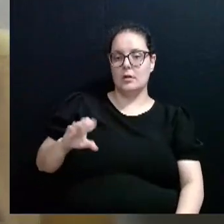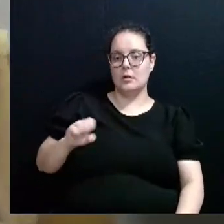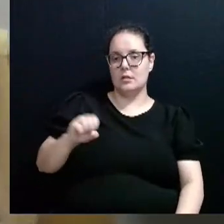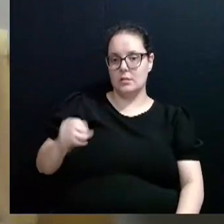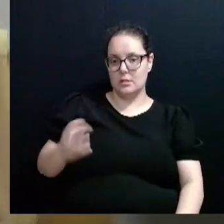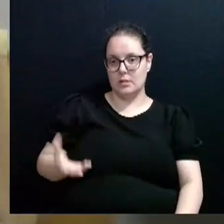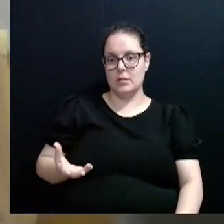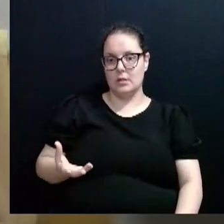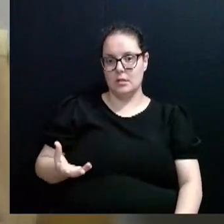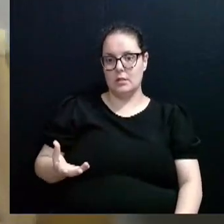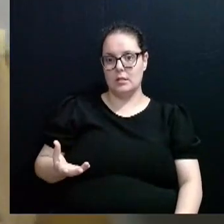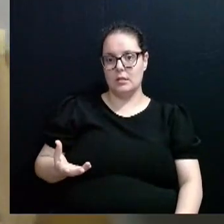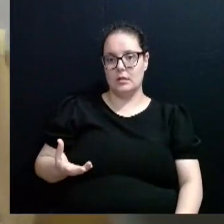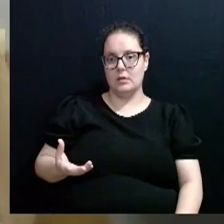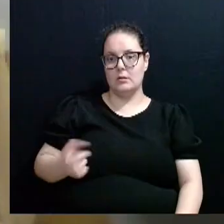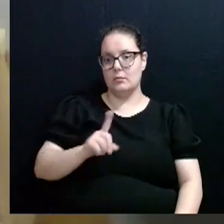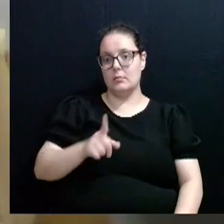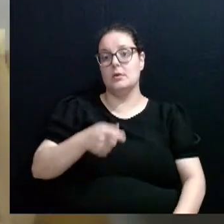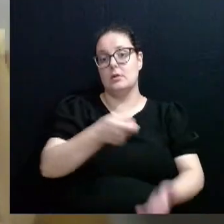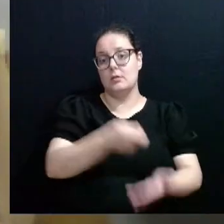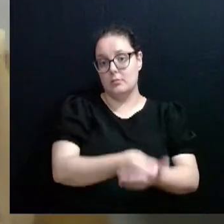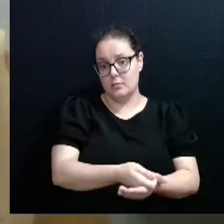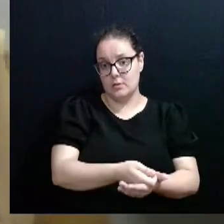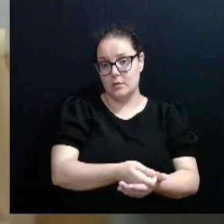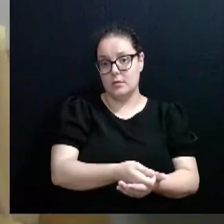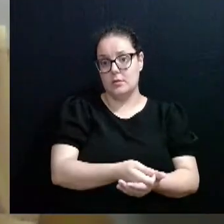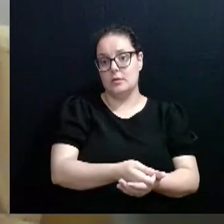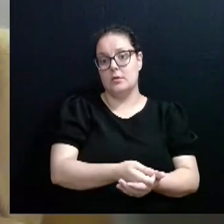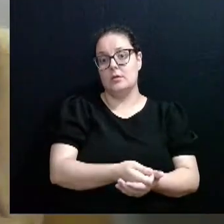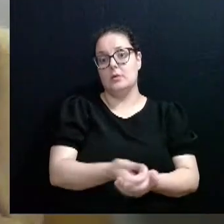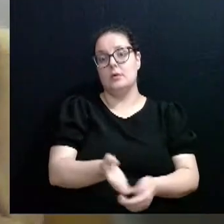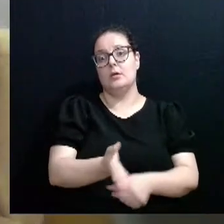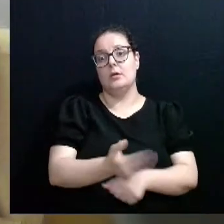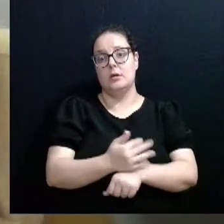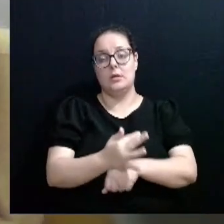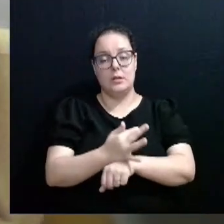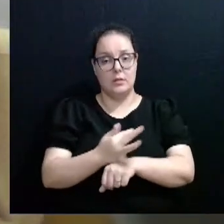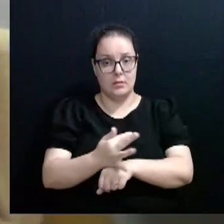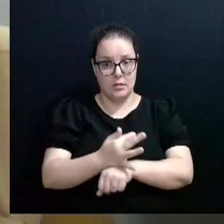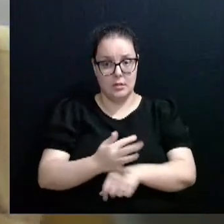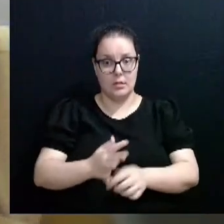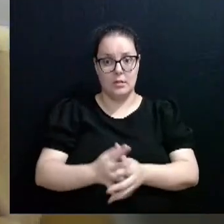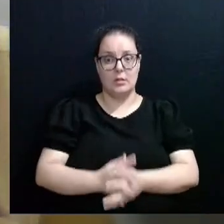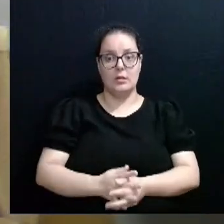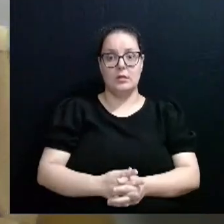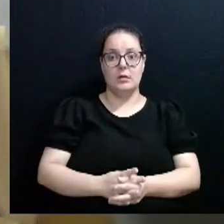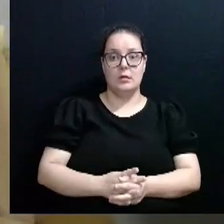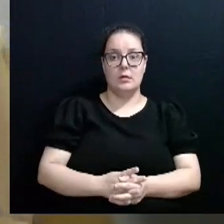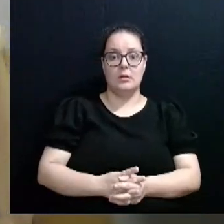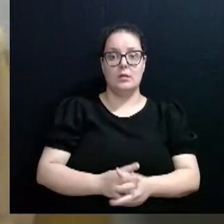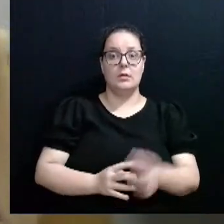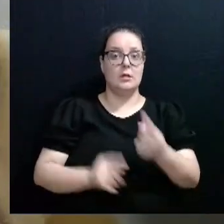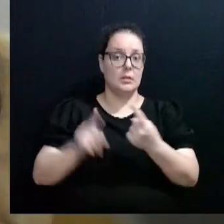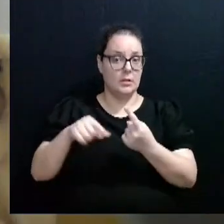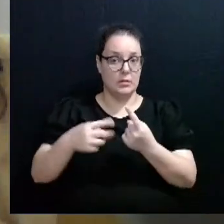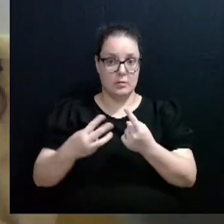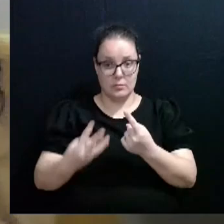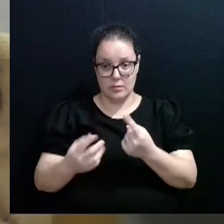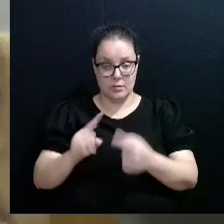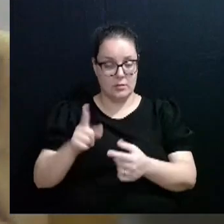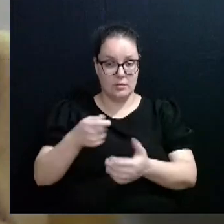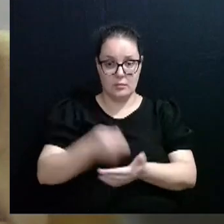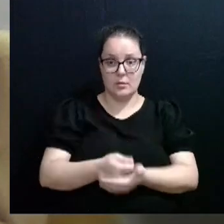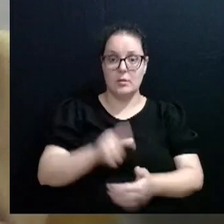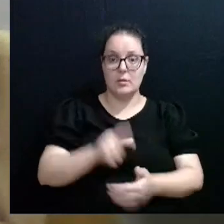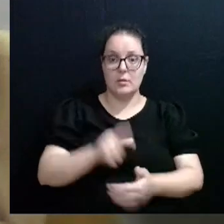para não ter que pagar antecipado as férias e nem um terço, e depois ainda exigir que o